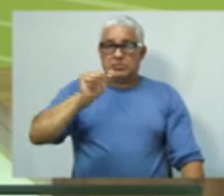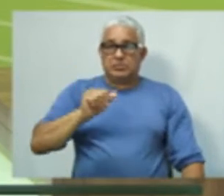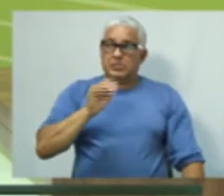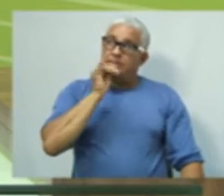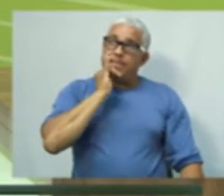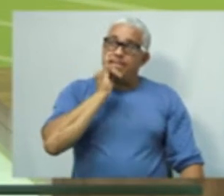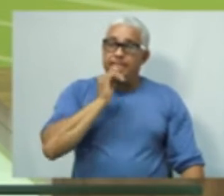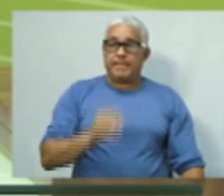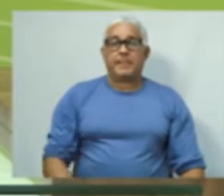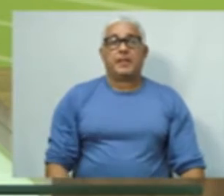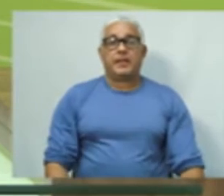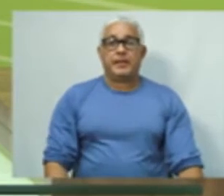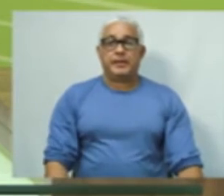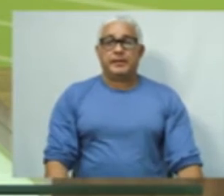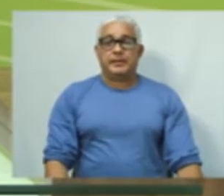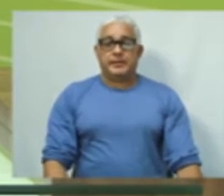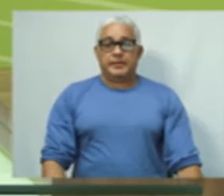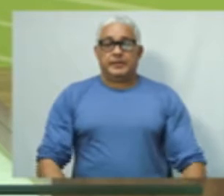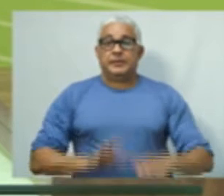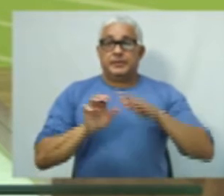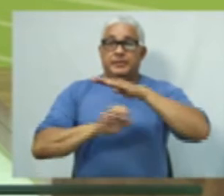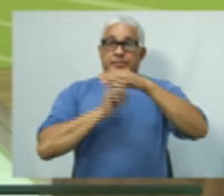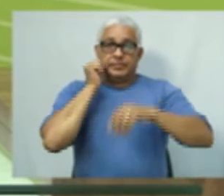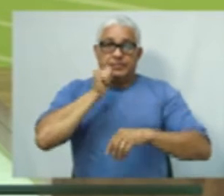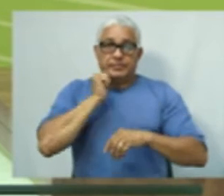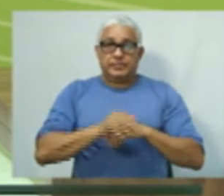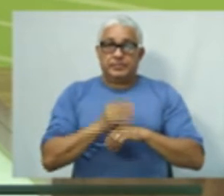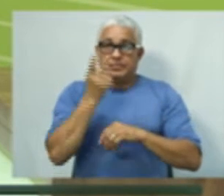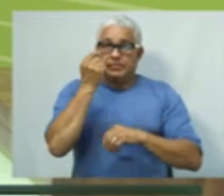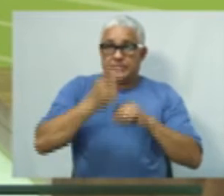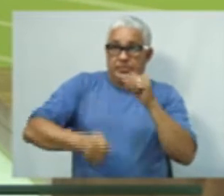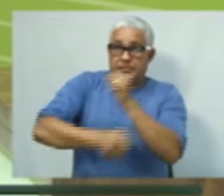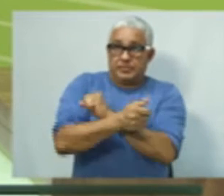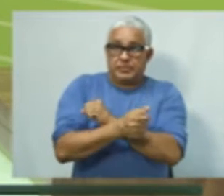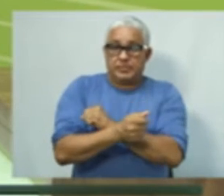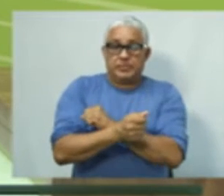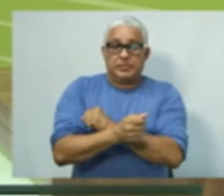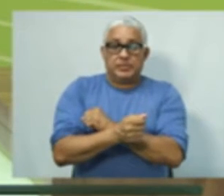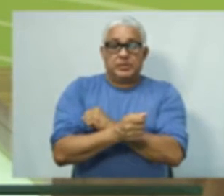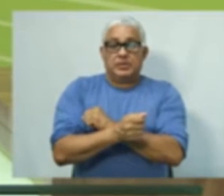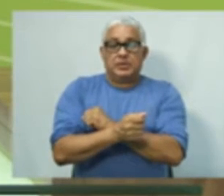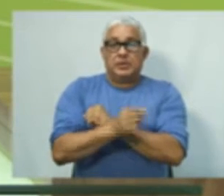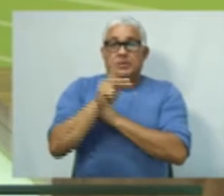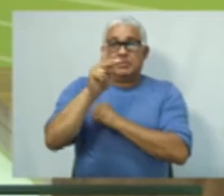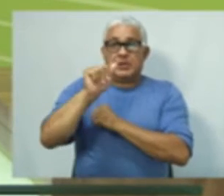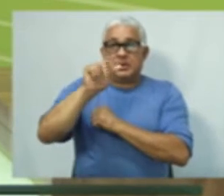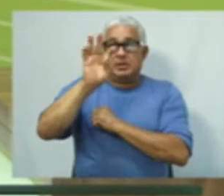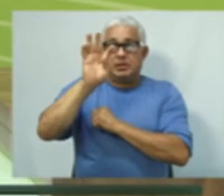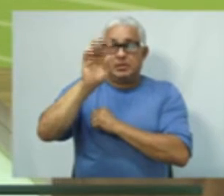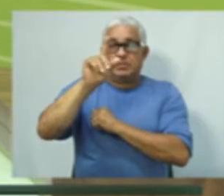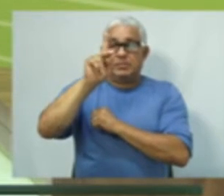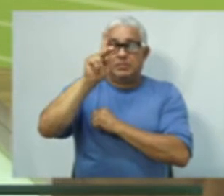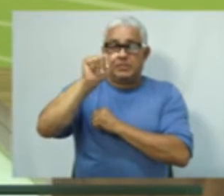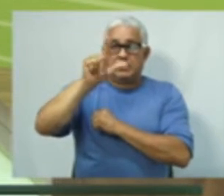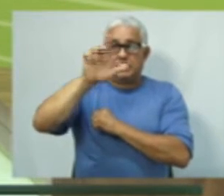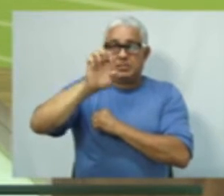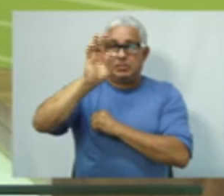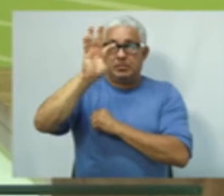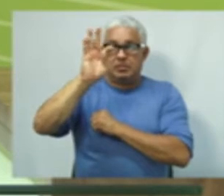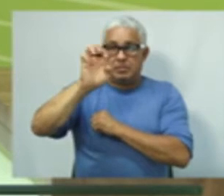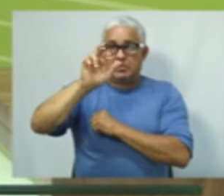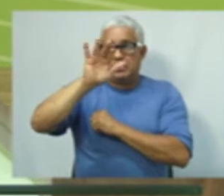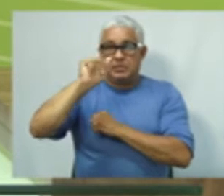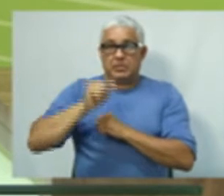exemplo, o caso de uma empresária que ela investiu em um shopping e montou uma paleteria. Só que aquele shopping era numa comunidade